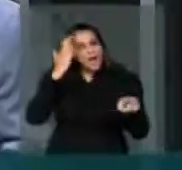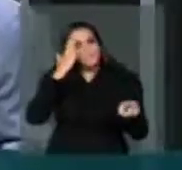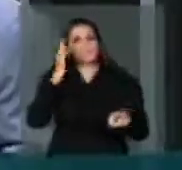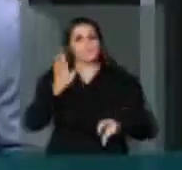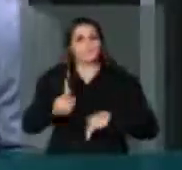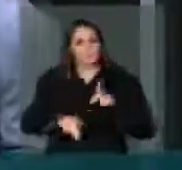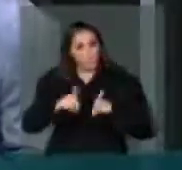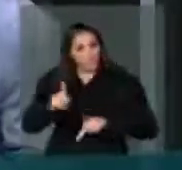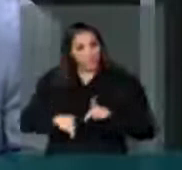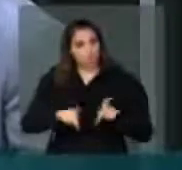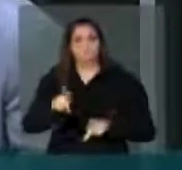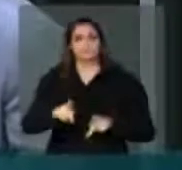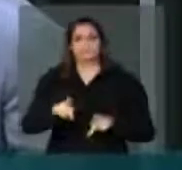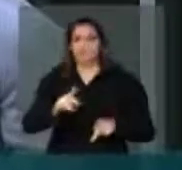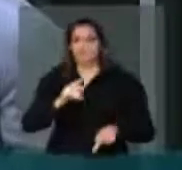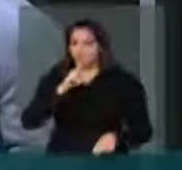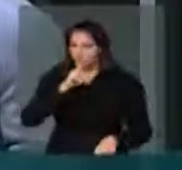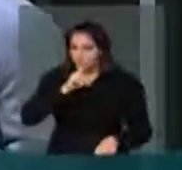funciona.